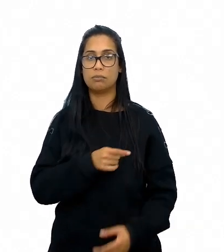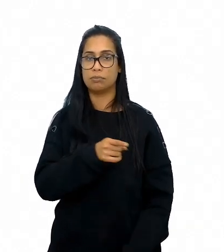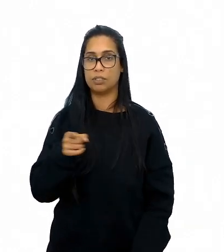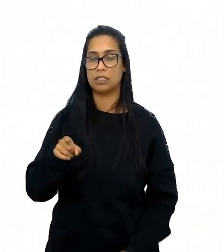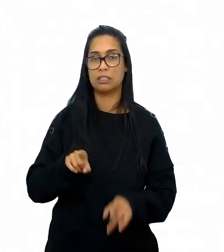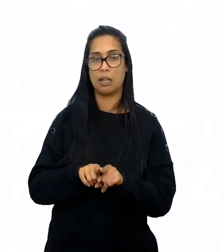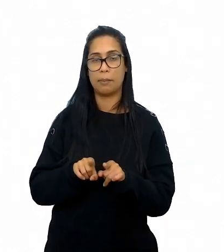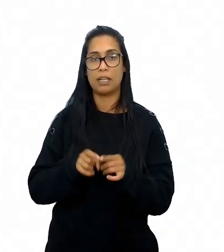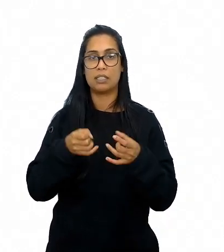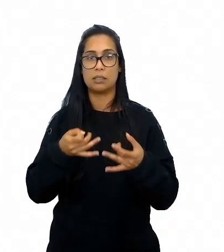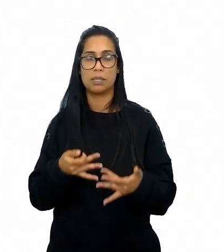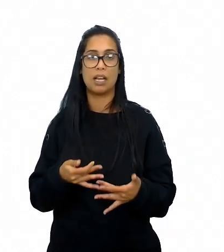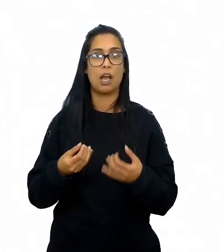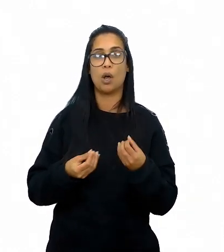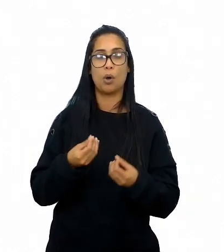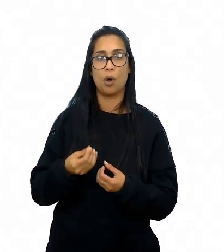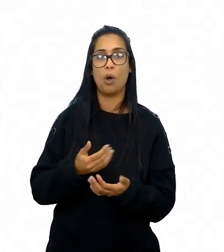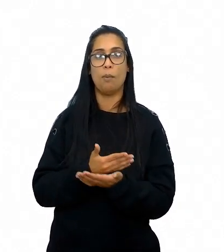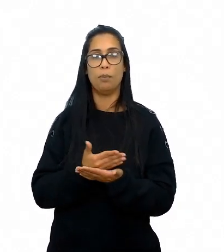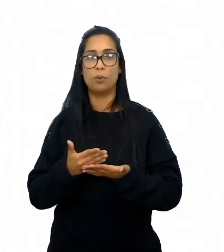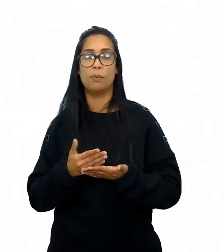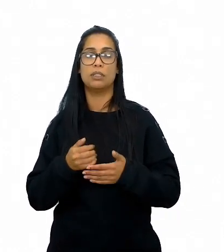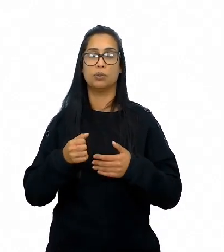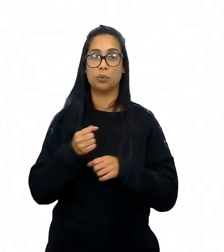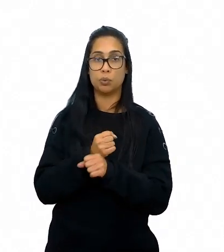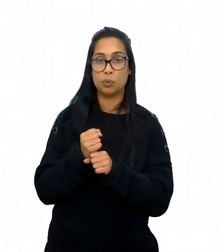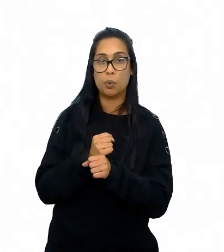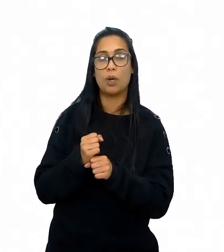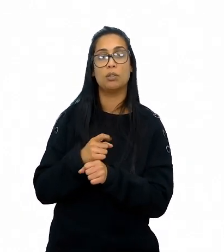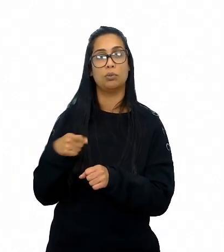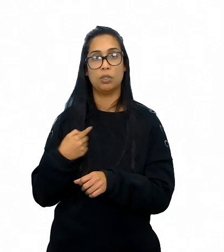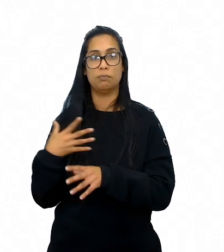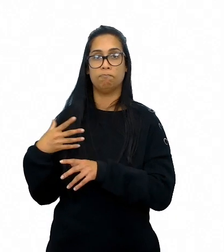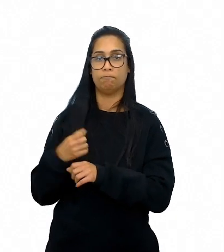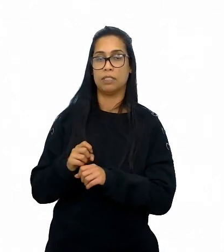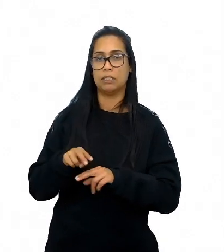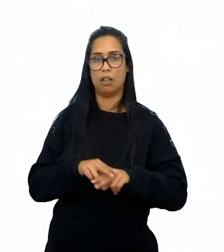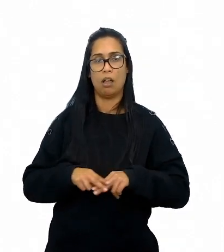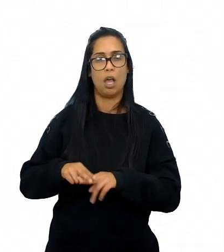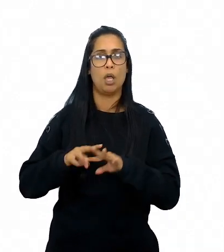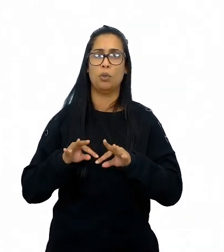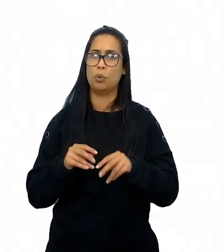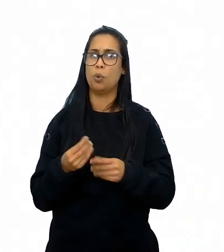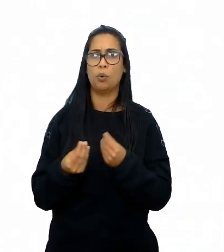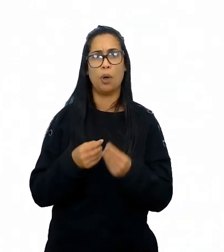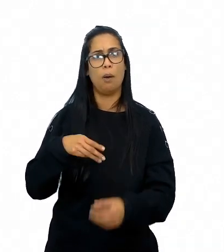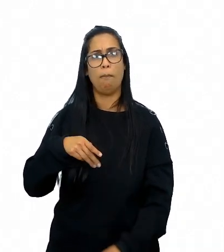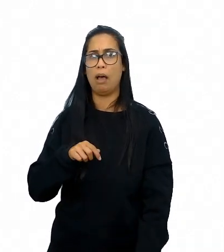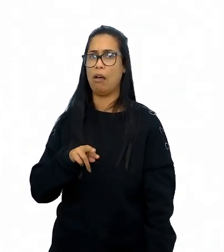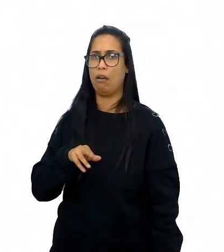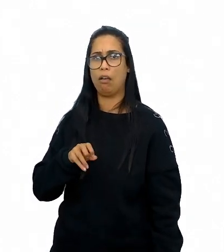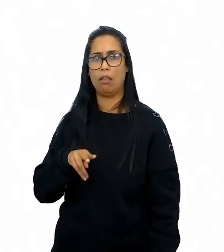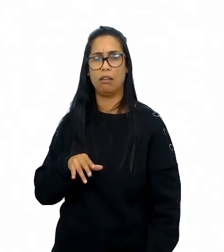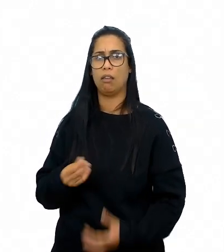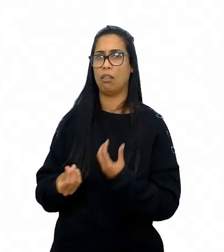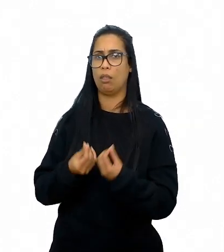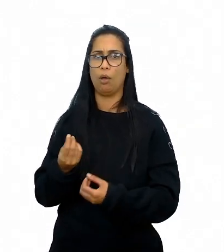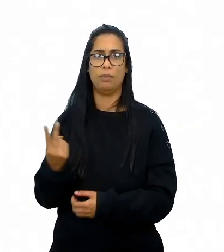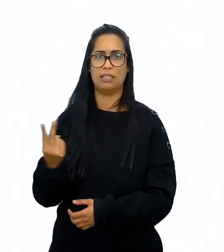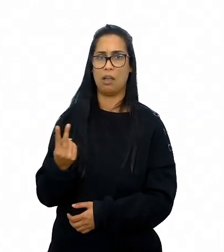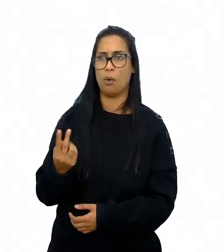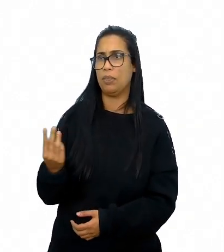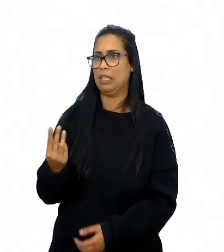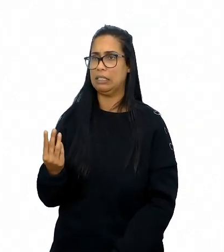nessa primeira parte do ano, tá bem? E aí podem ficar tranquilos. Mariana, como que a gente já vai trabalhar terceiro bimestre? É